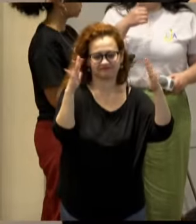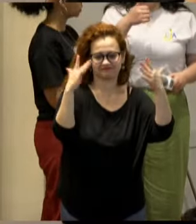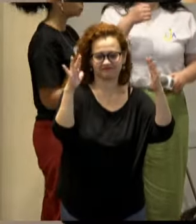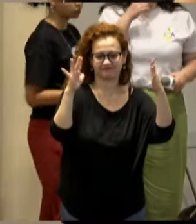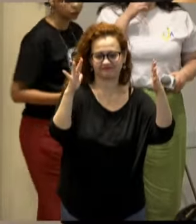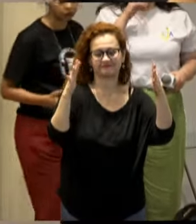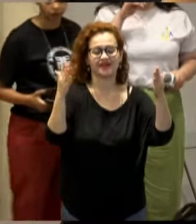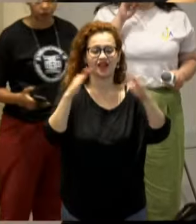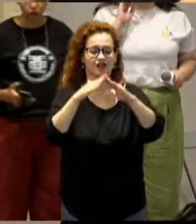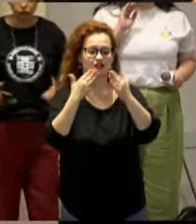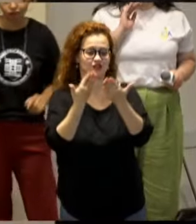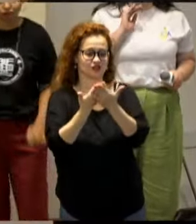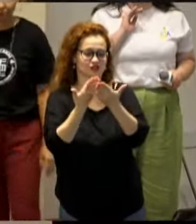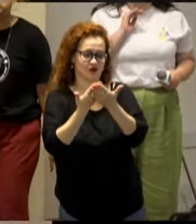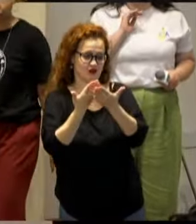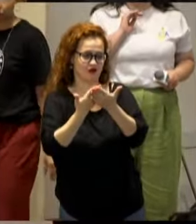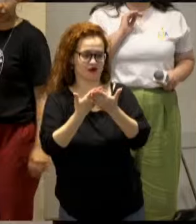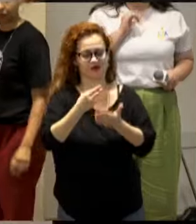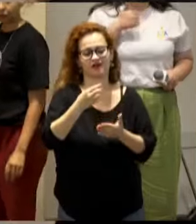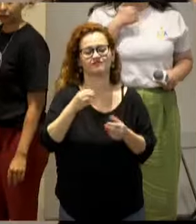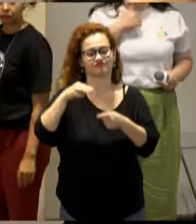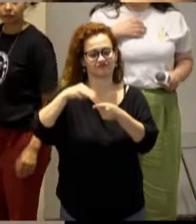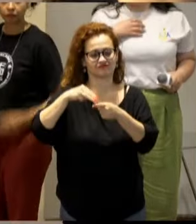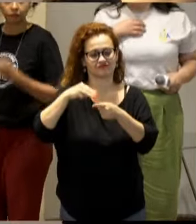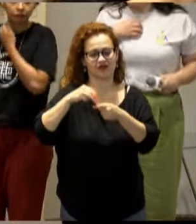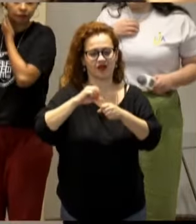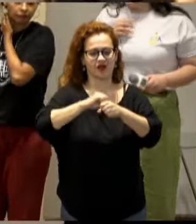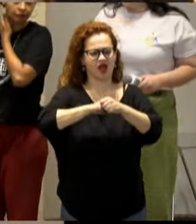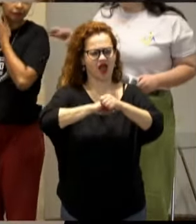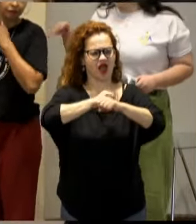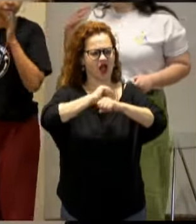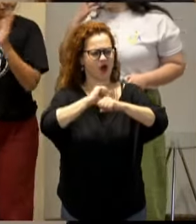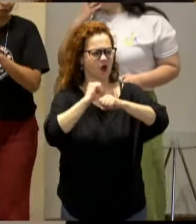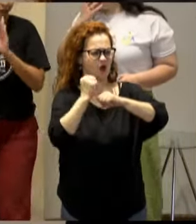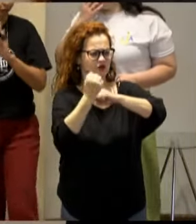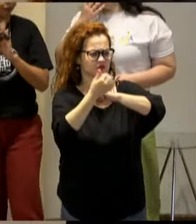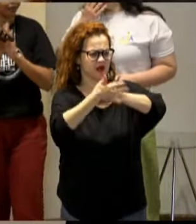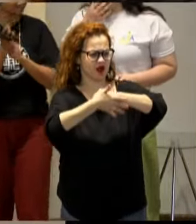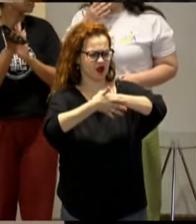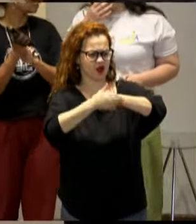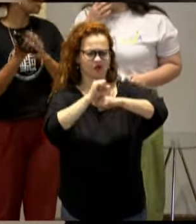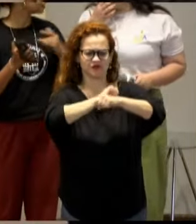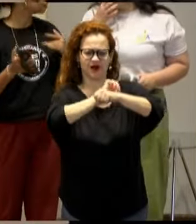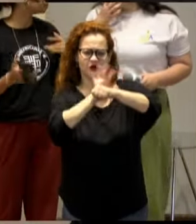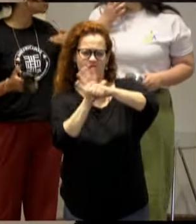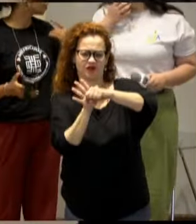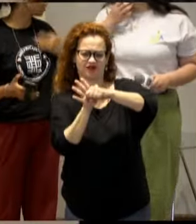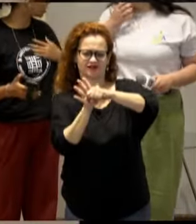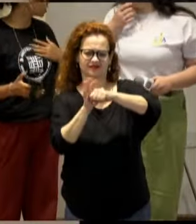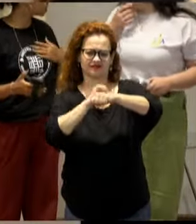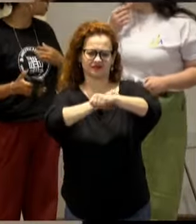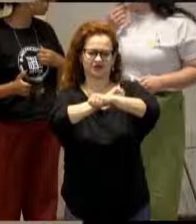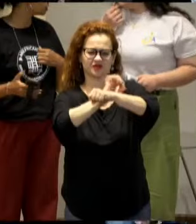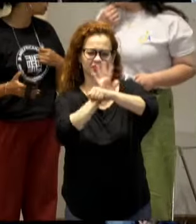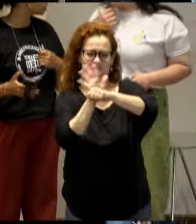da Escola Básica Municipal Osmar Cunha. Uma salva de palmas, gente. Mais um.